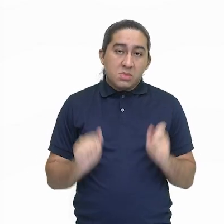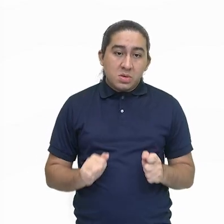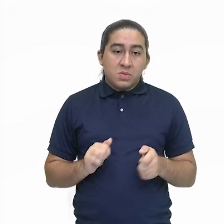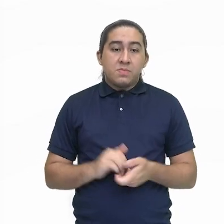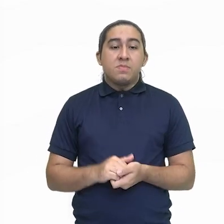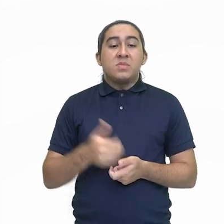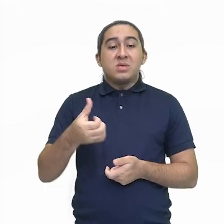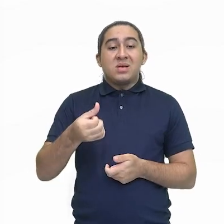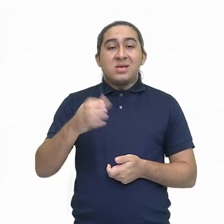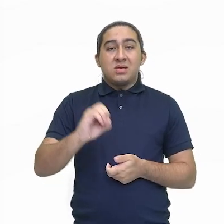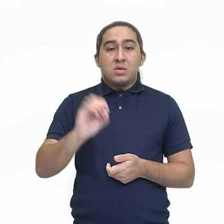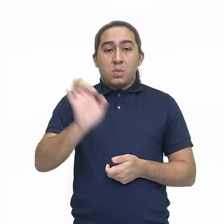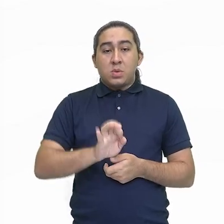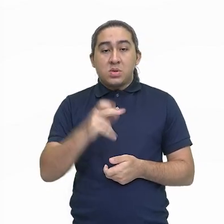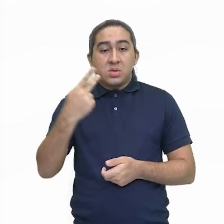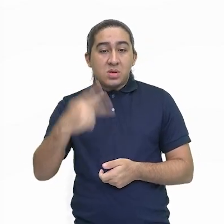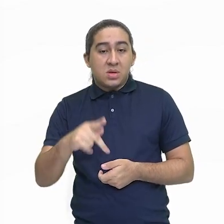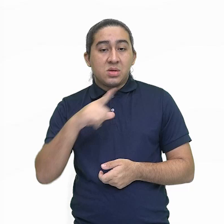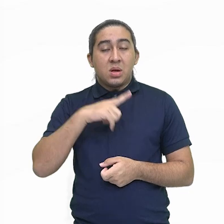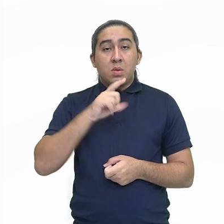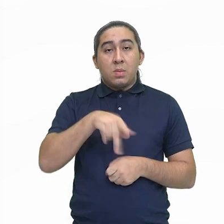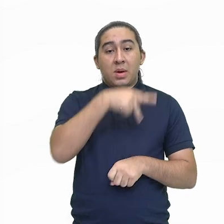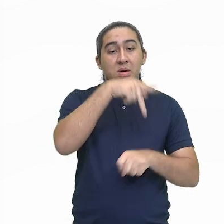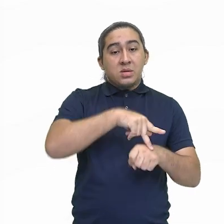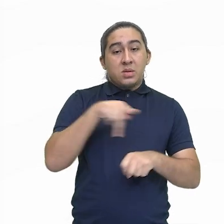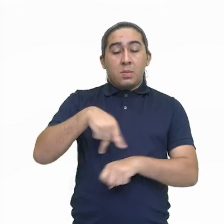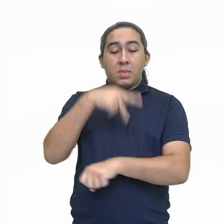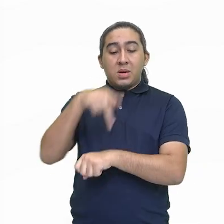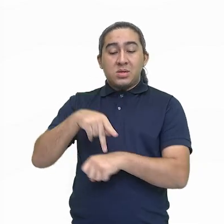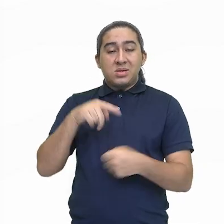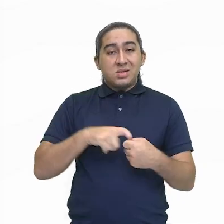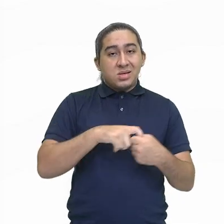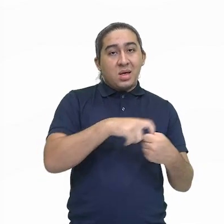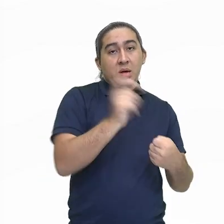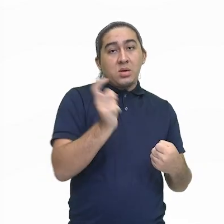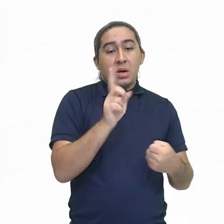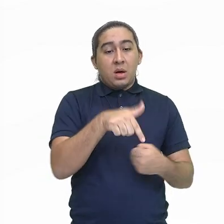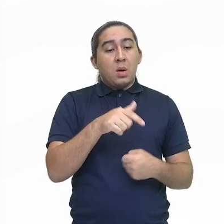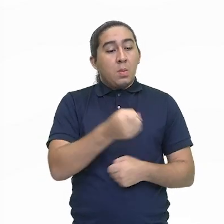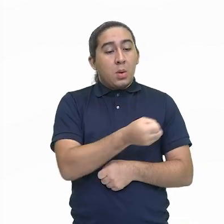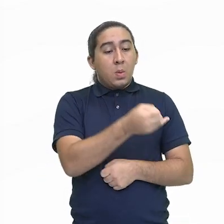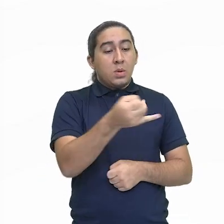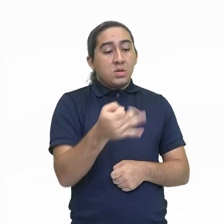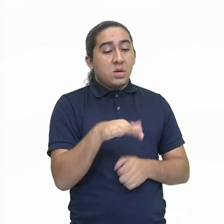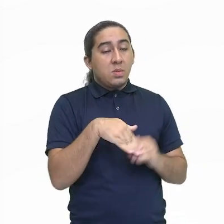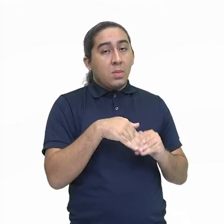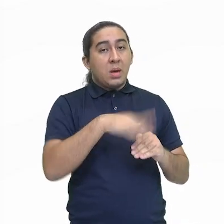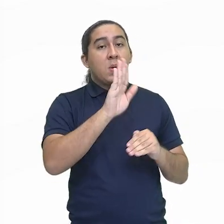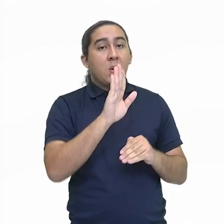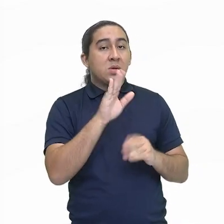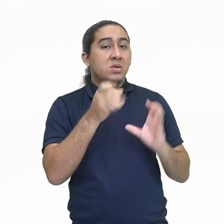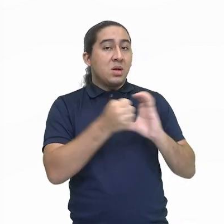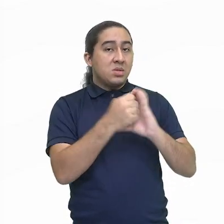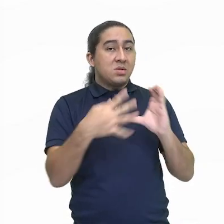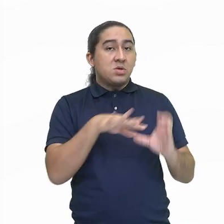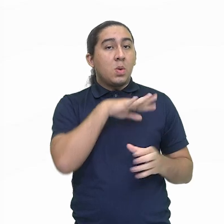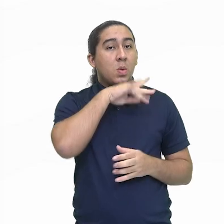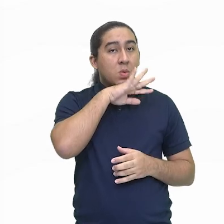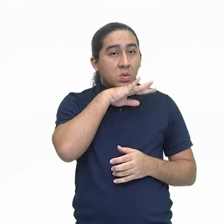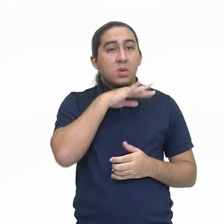saíram ali de países onde a gente vai ter ali uma quantidade maior de fatores repulsivos,